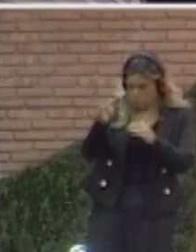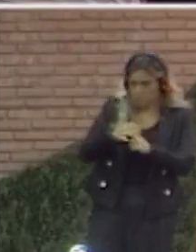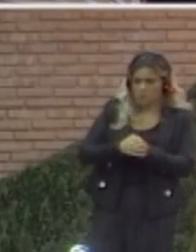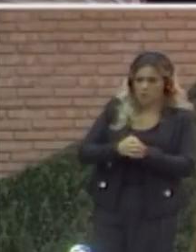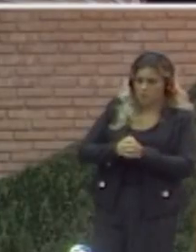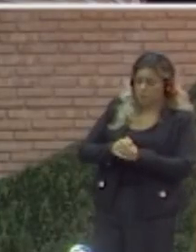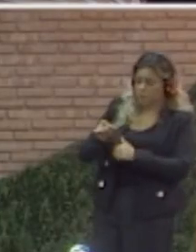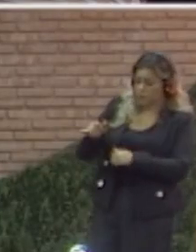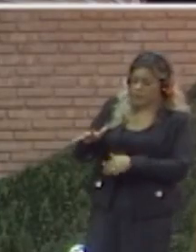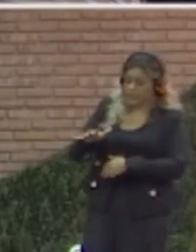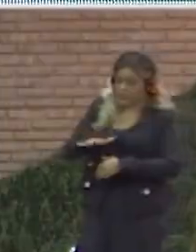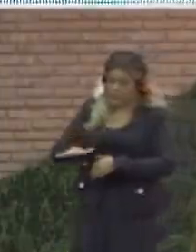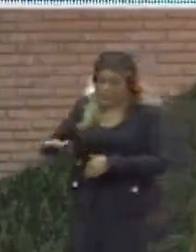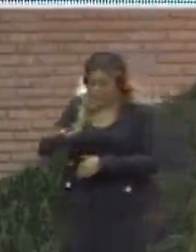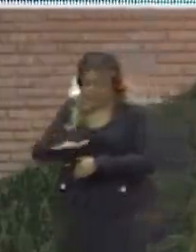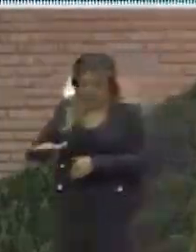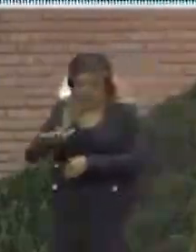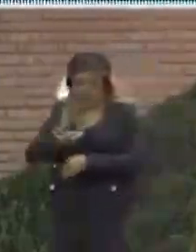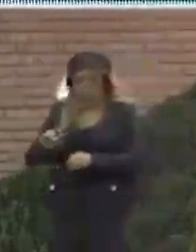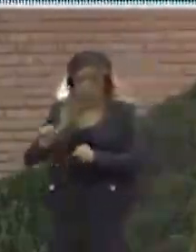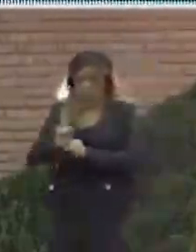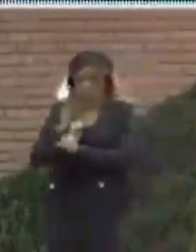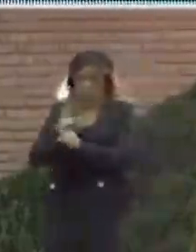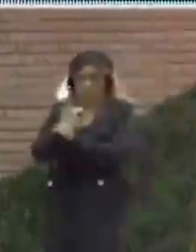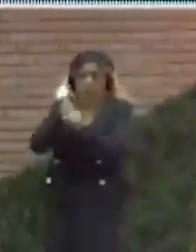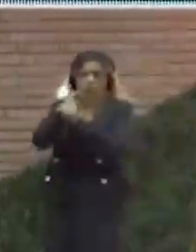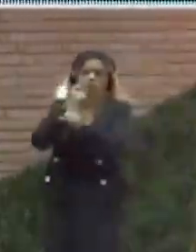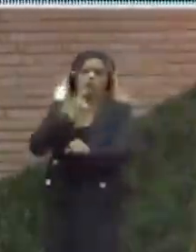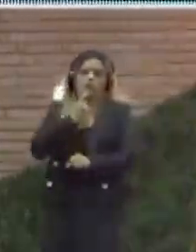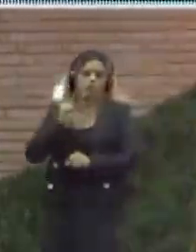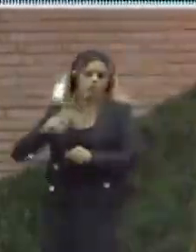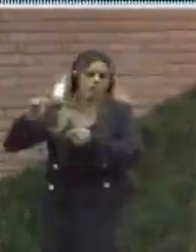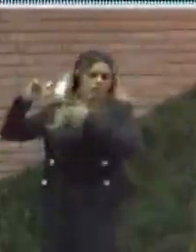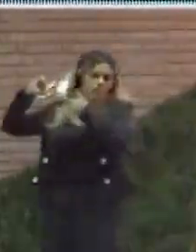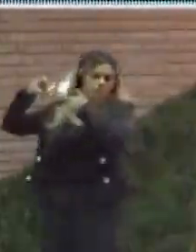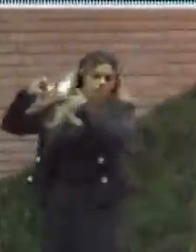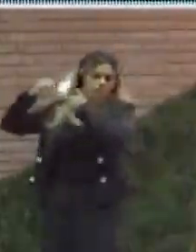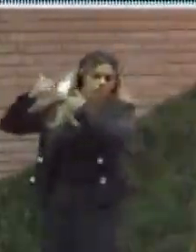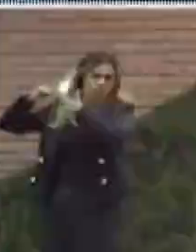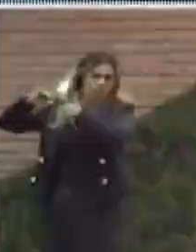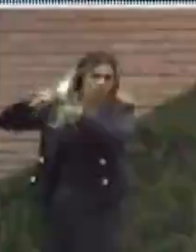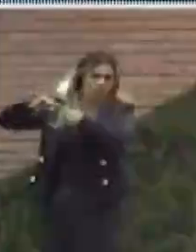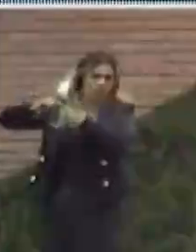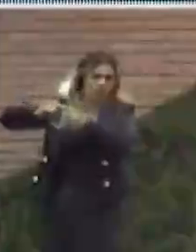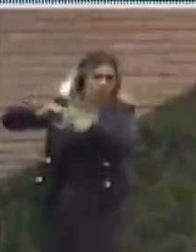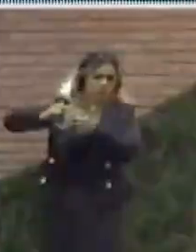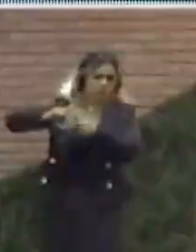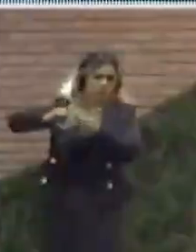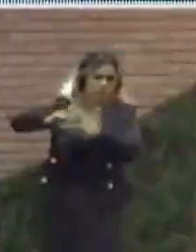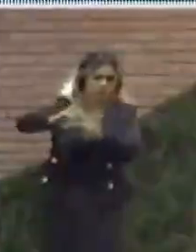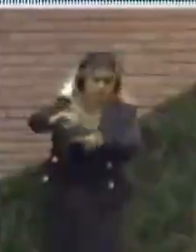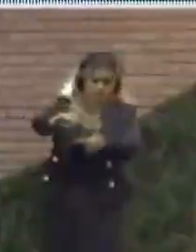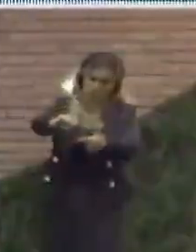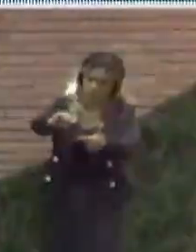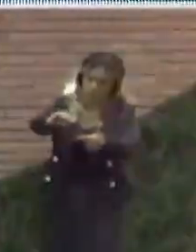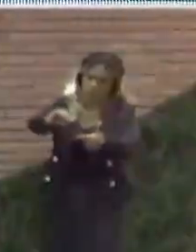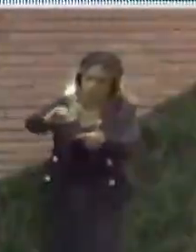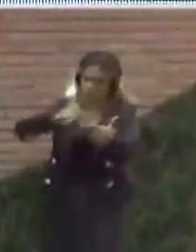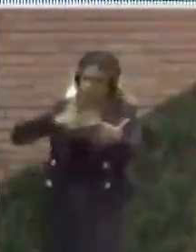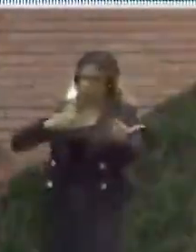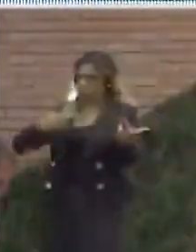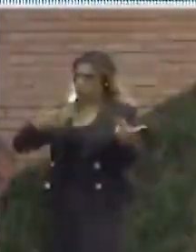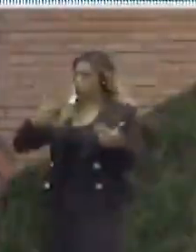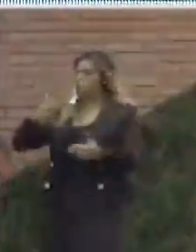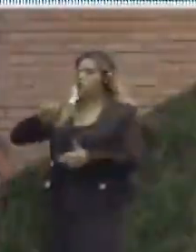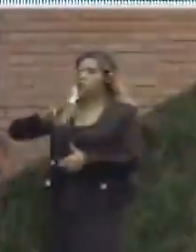O setor construtivo da Finlândia também é bem tradicional. É muito difícil implementar coisas novas sem